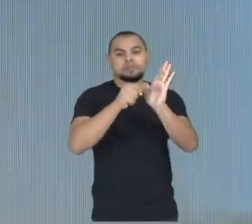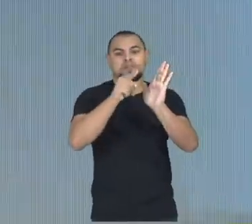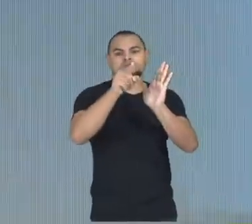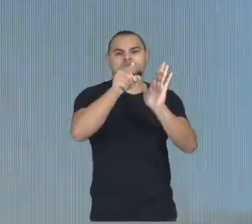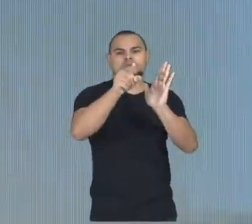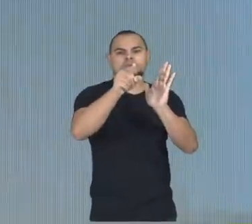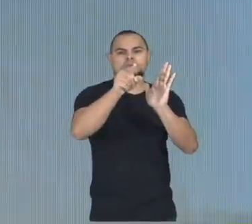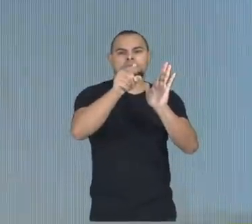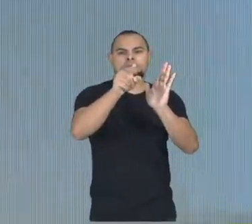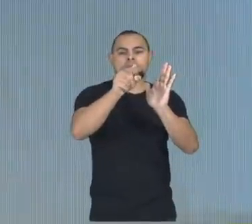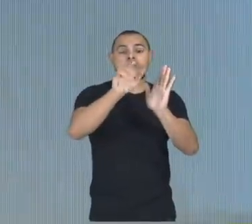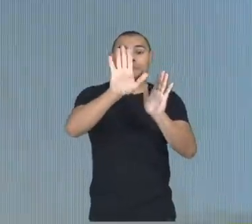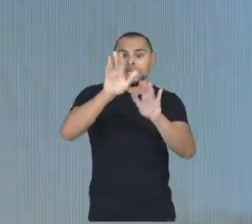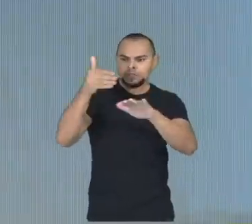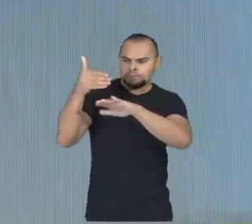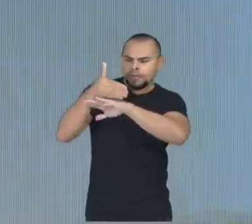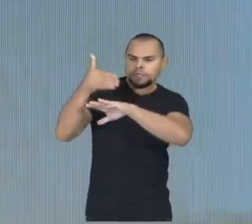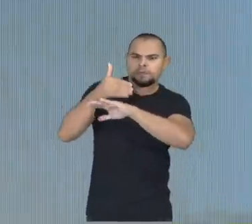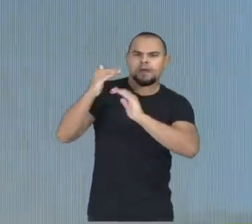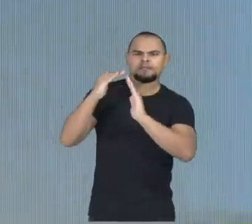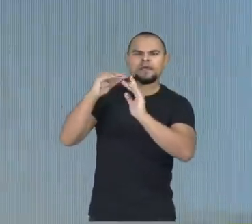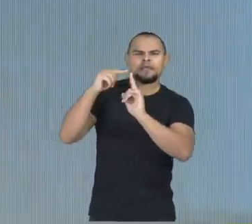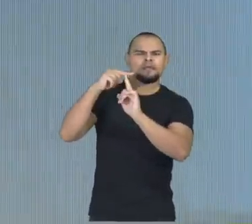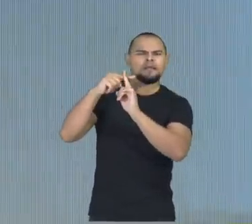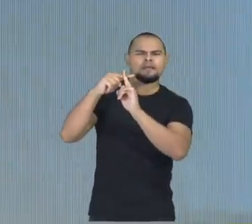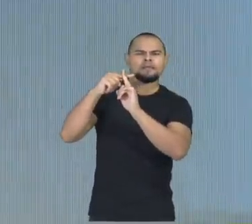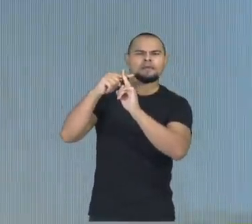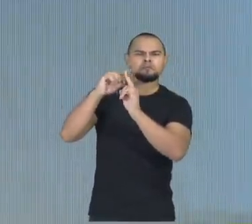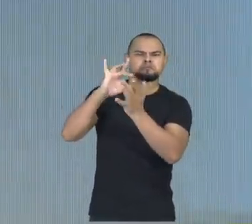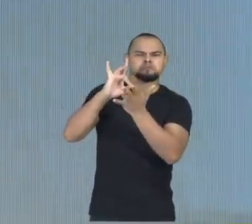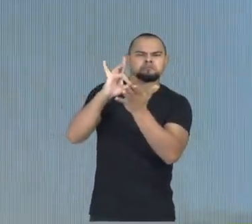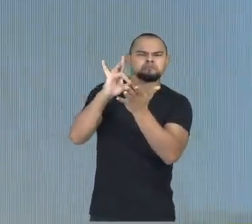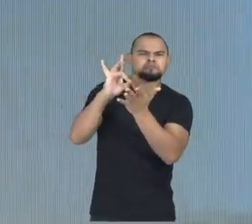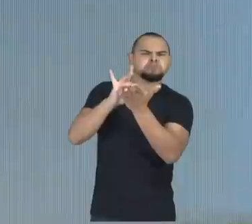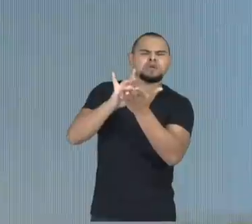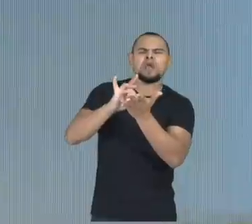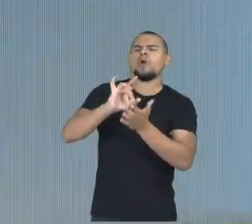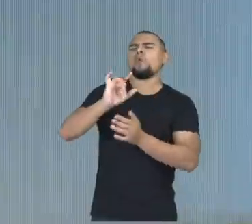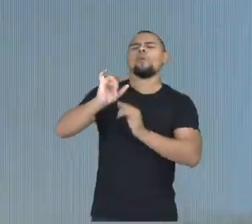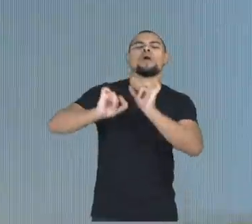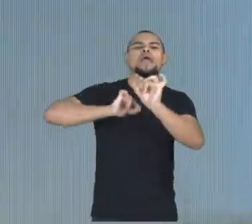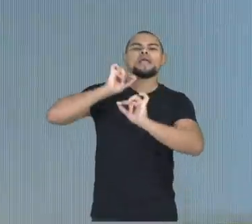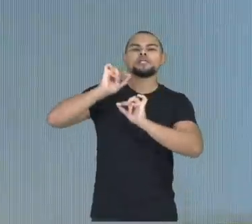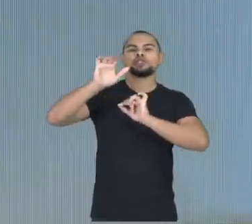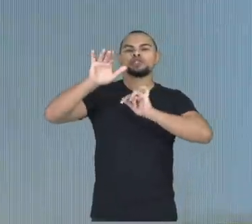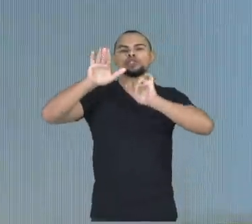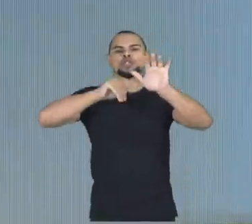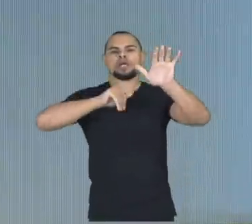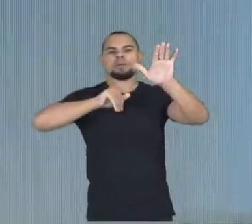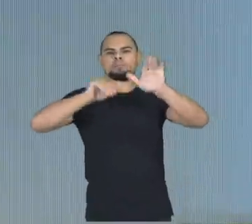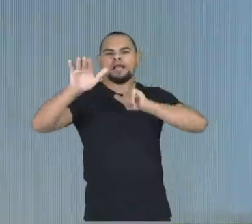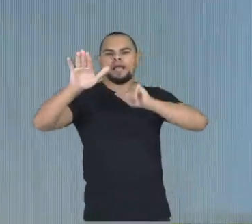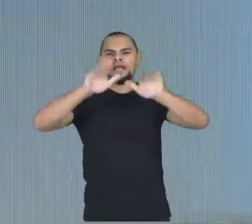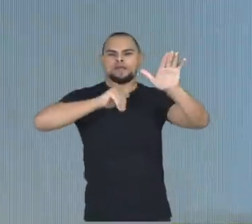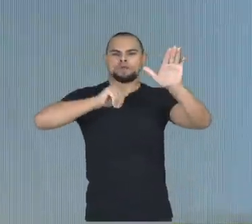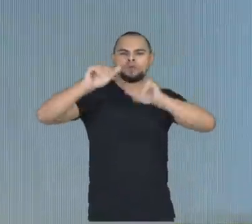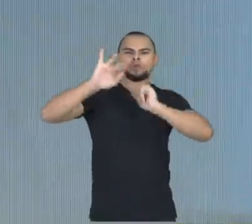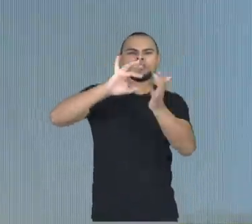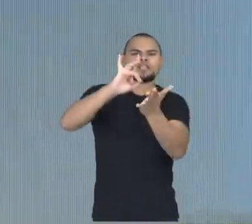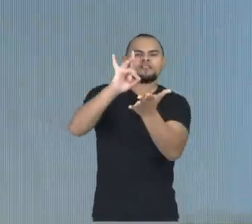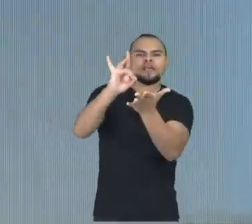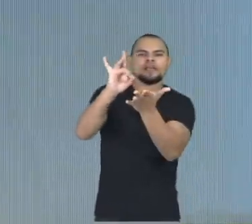Mas ser parte da igreja de Cristo é ter sido chamado, ter